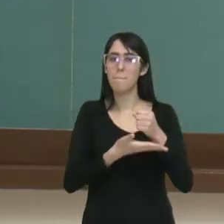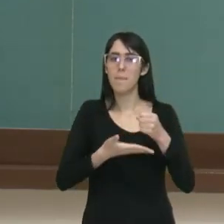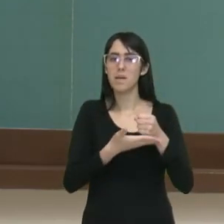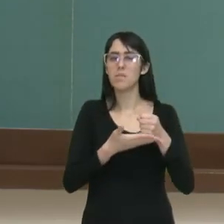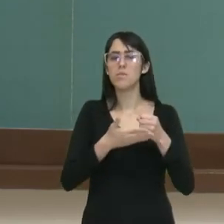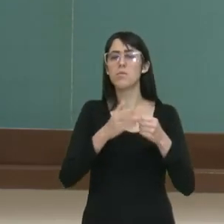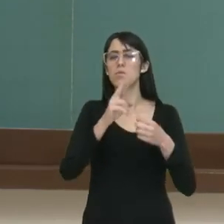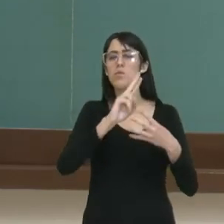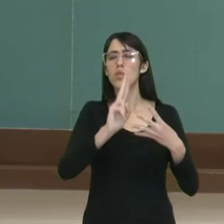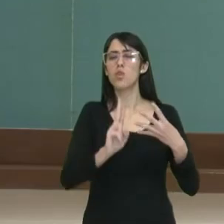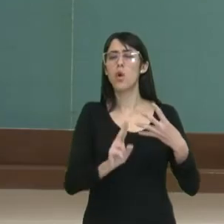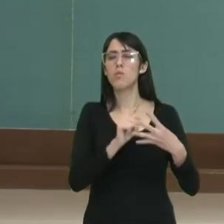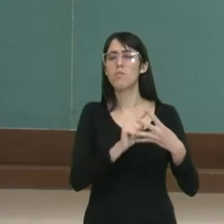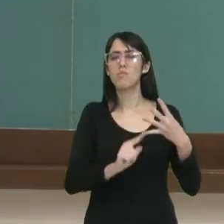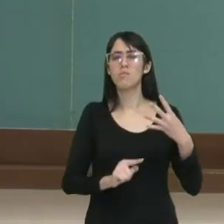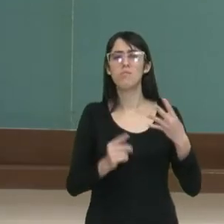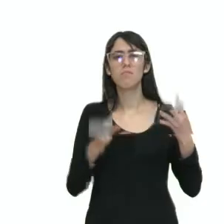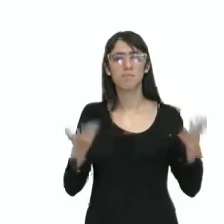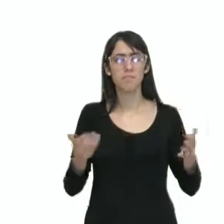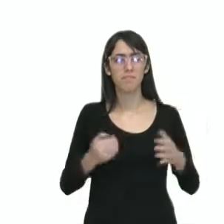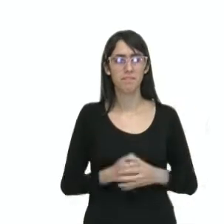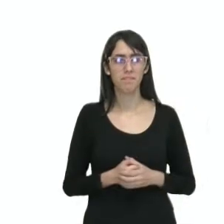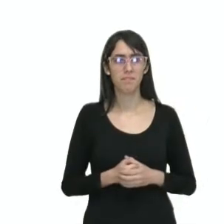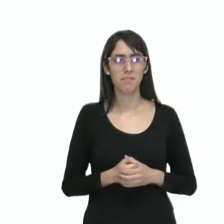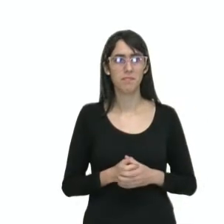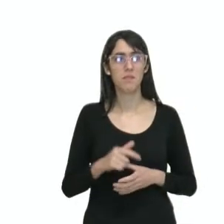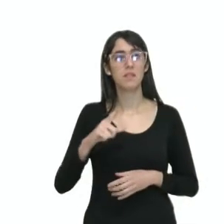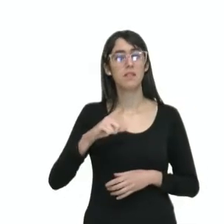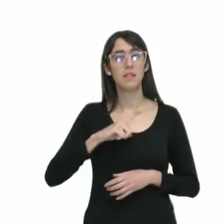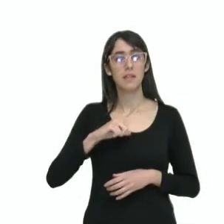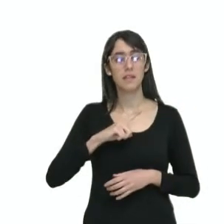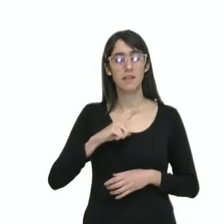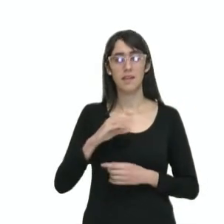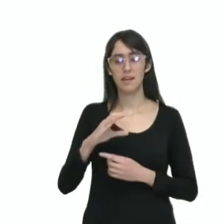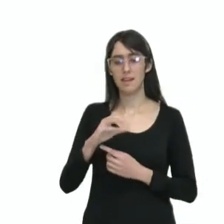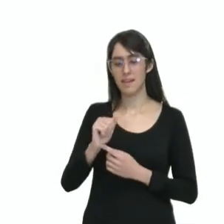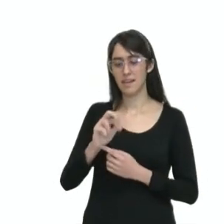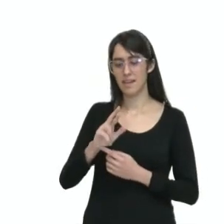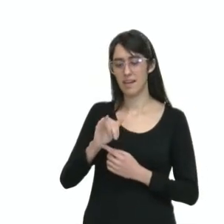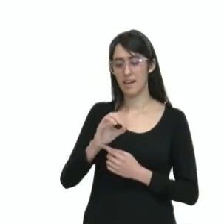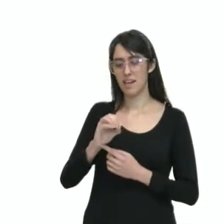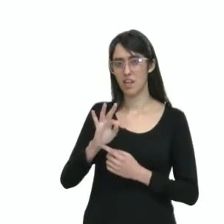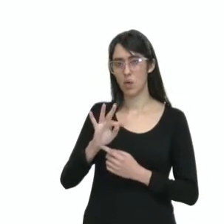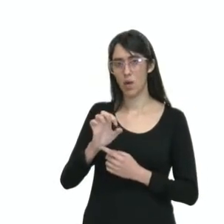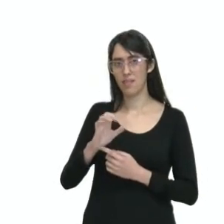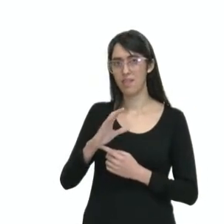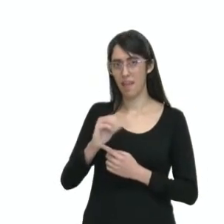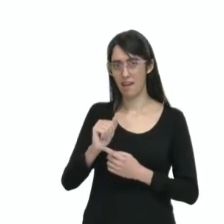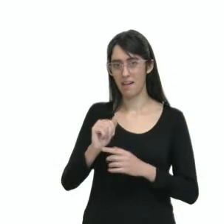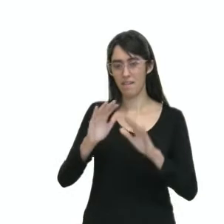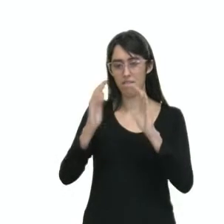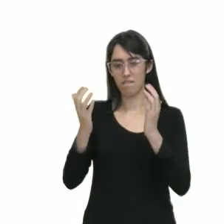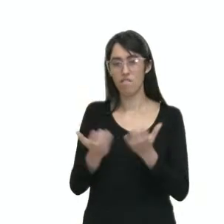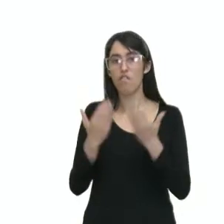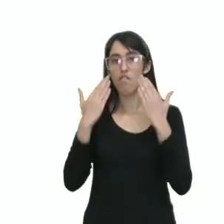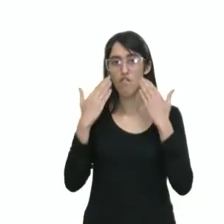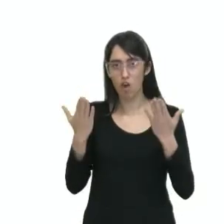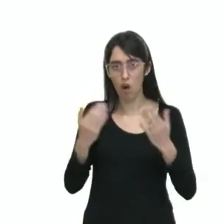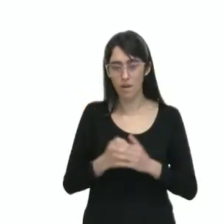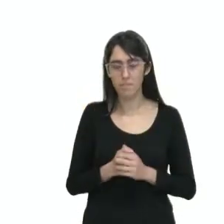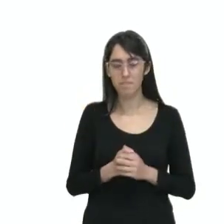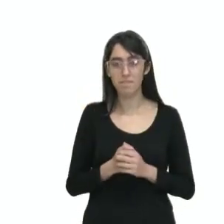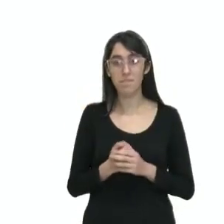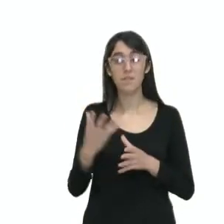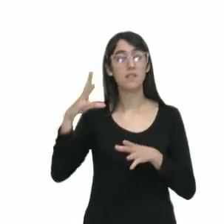são eles? Então, o núcleo é delimitado pela carioteca, que está ali por fora, e no